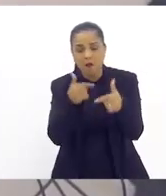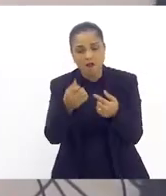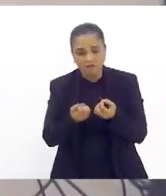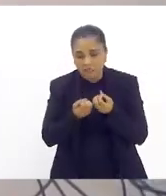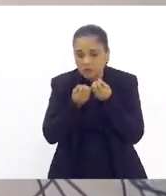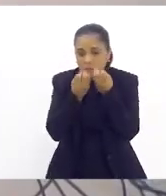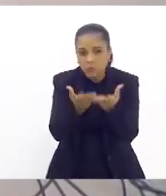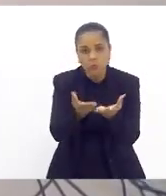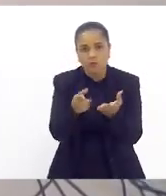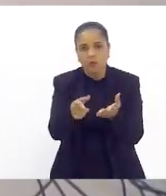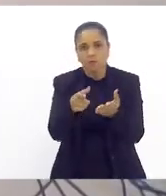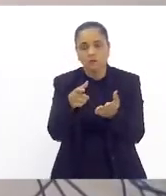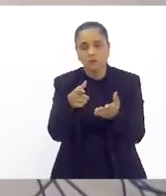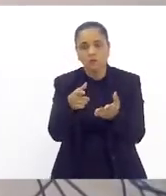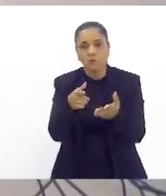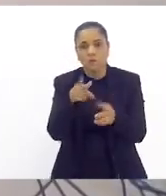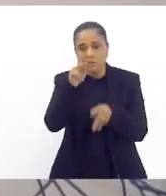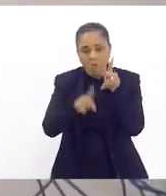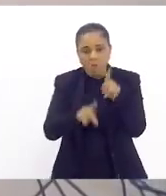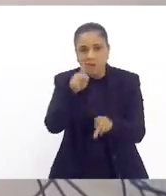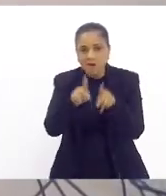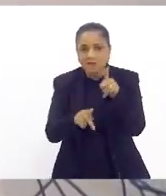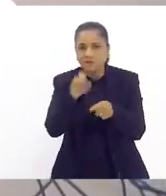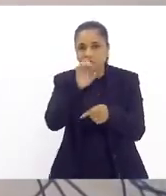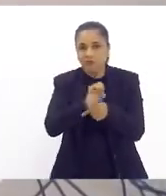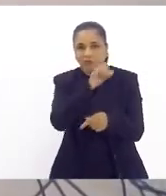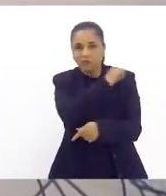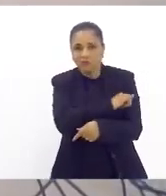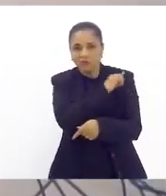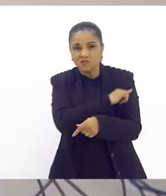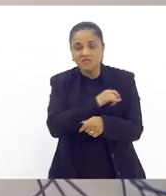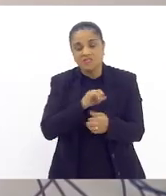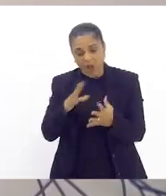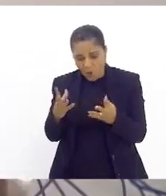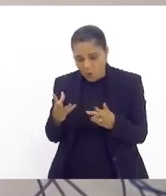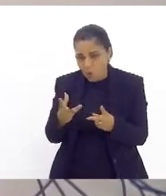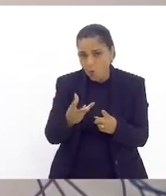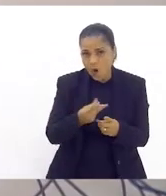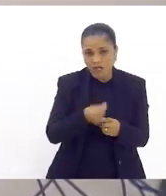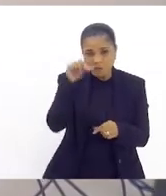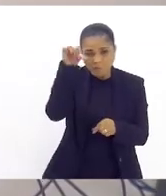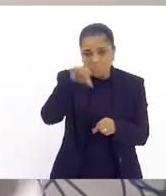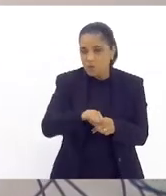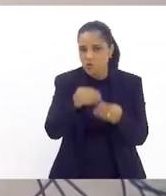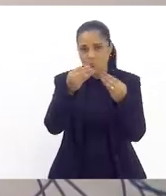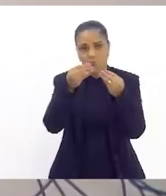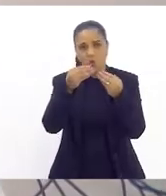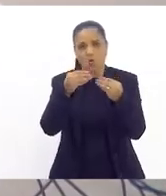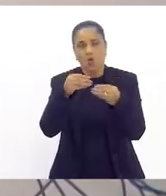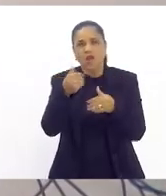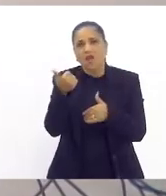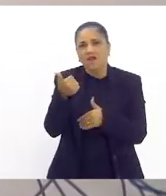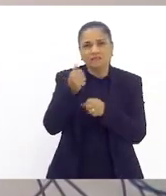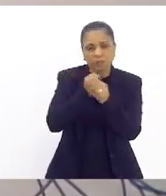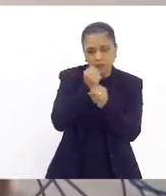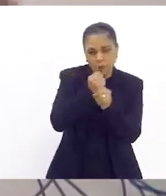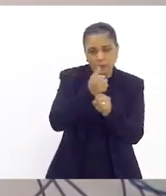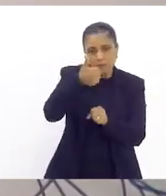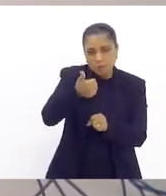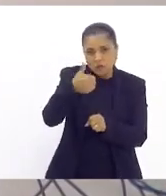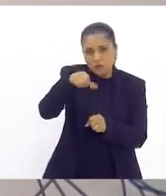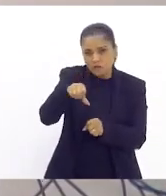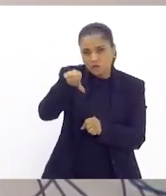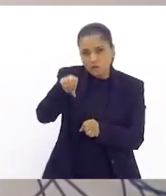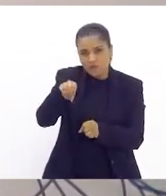elétrica do estado do Rio de Janeiro Porque se o serviço a qualidade do serviço piorou desde a década de 90 e essas empresas exploram